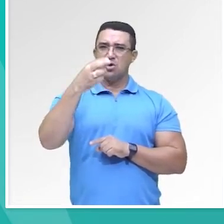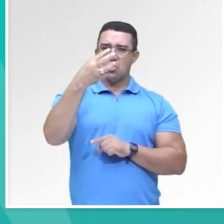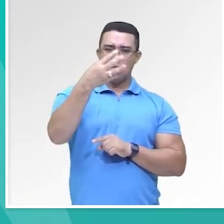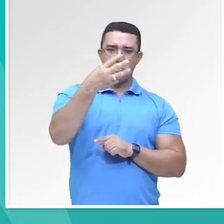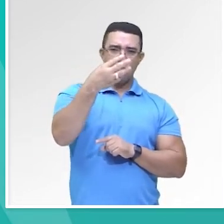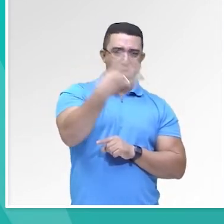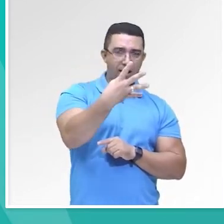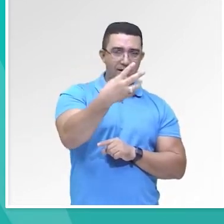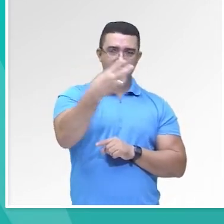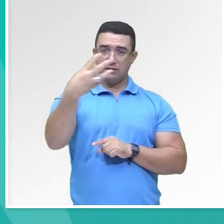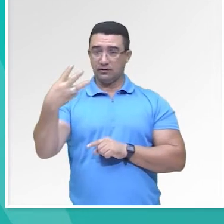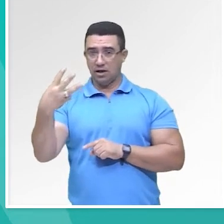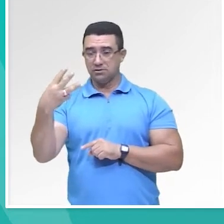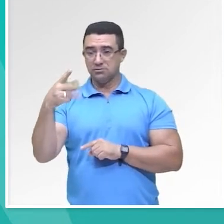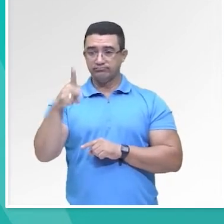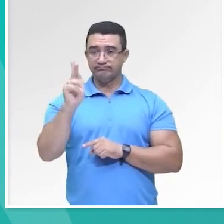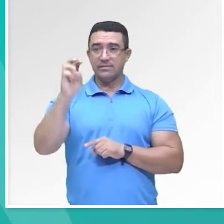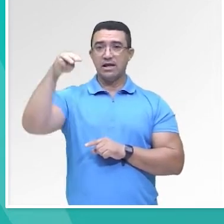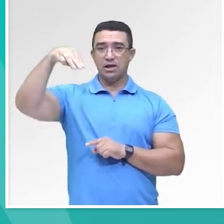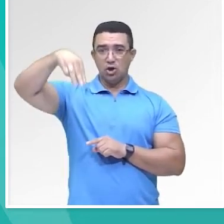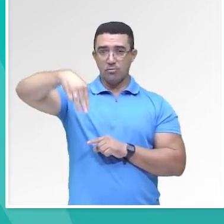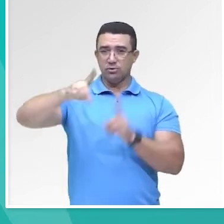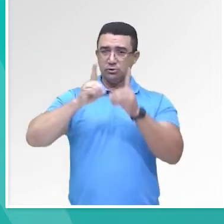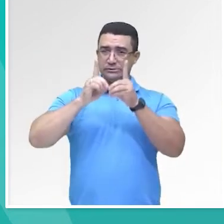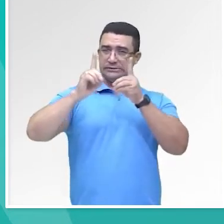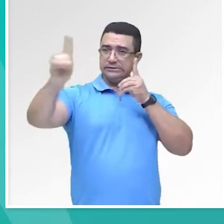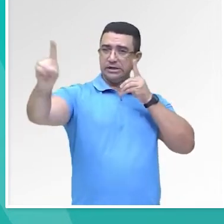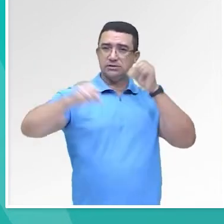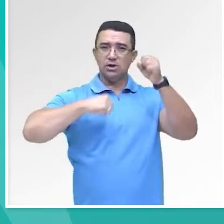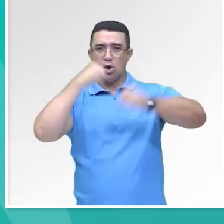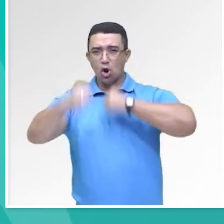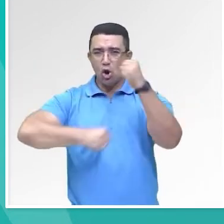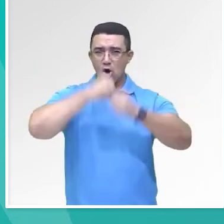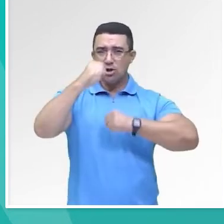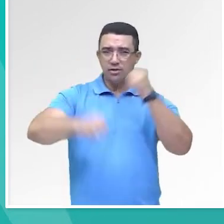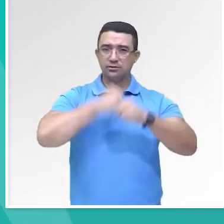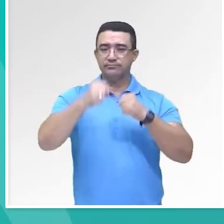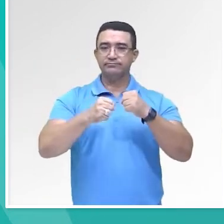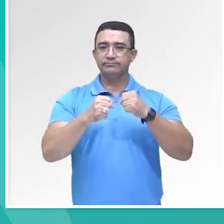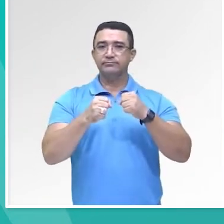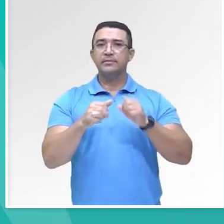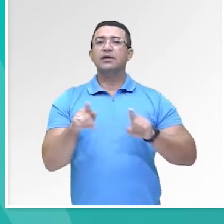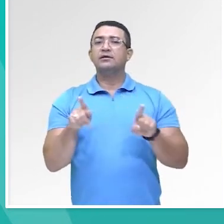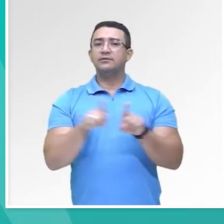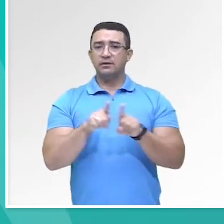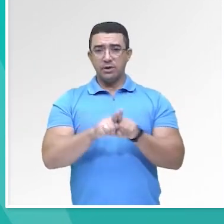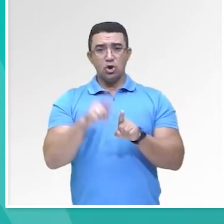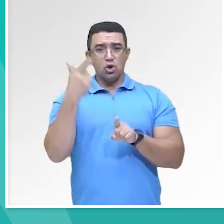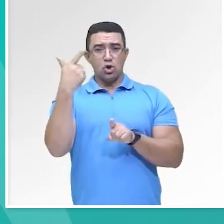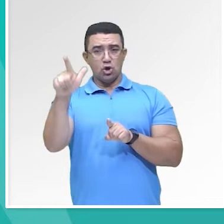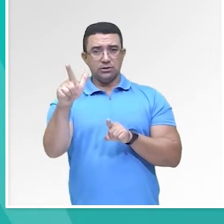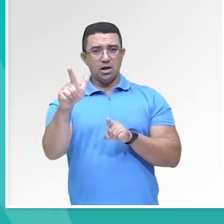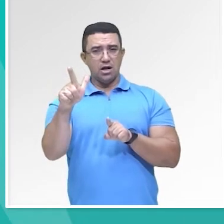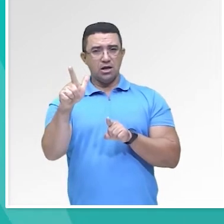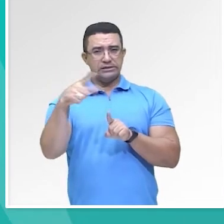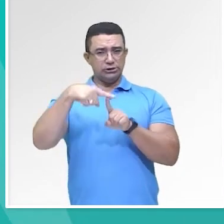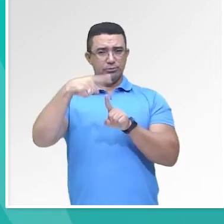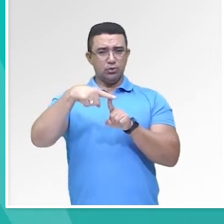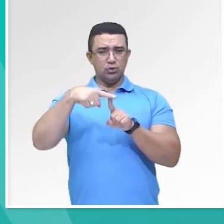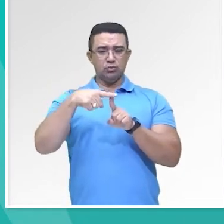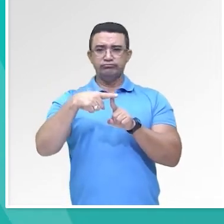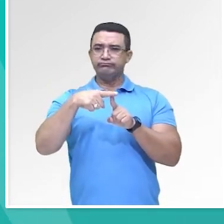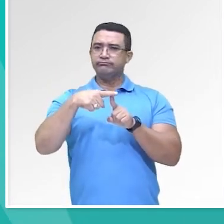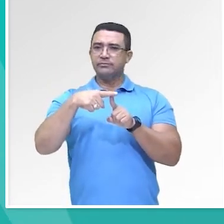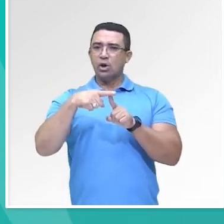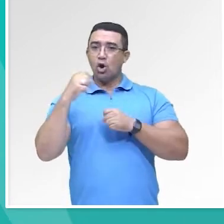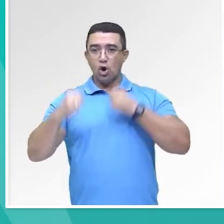42,195 quilômetros. E nós também temos uma outra prova que não é considerada uma corrida, né? Mas